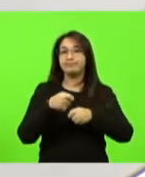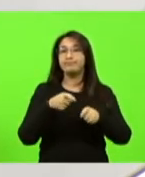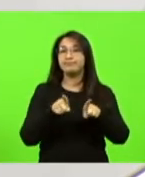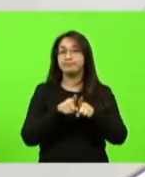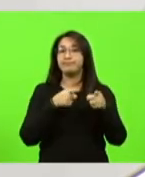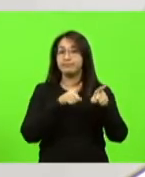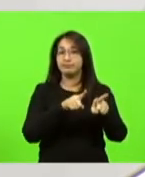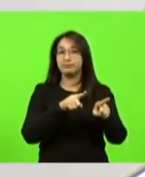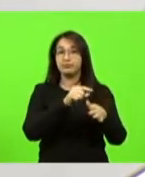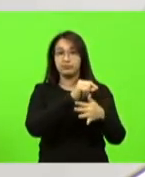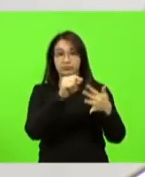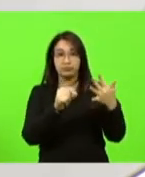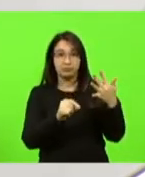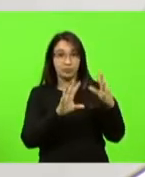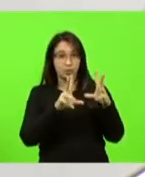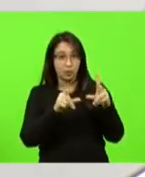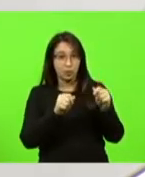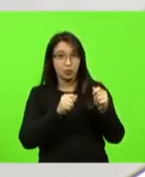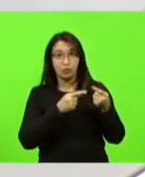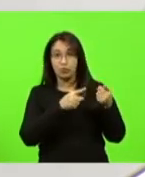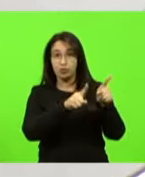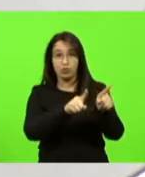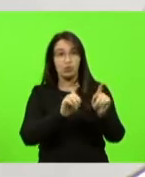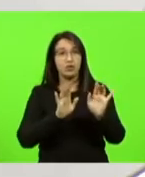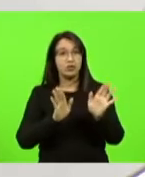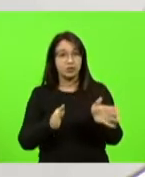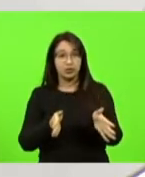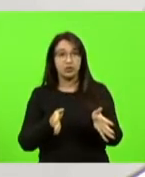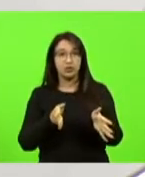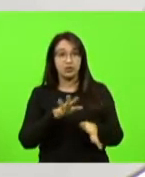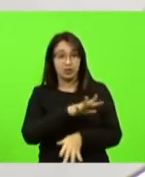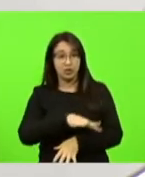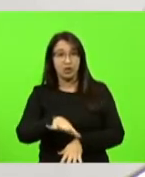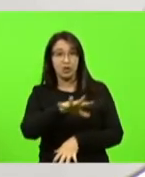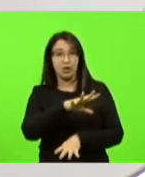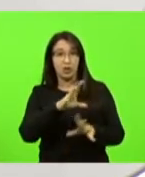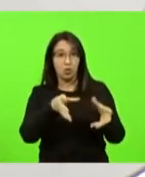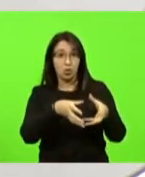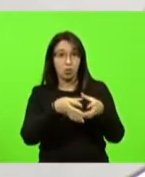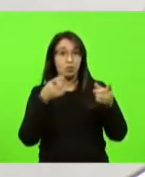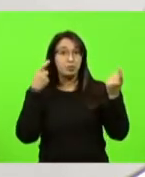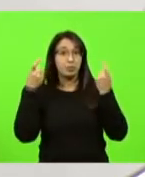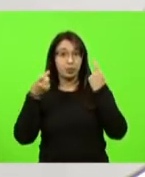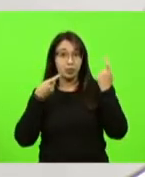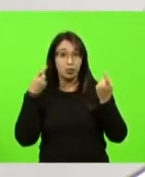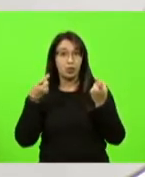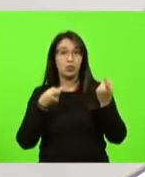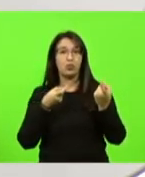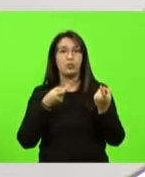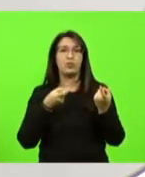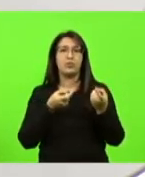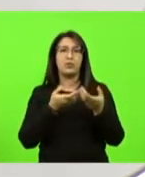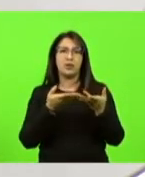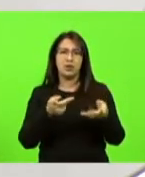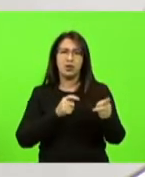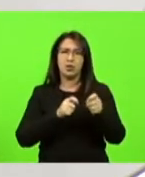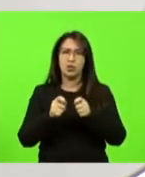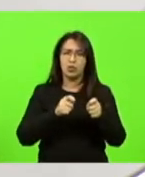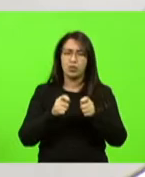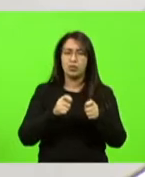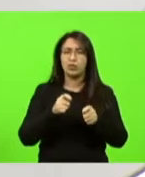Todos esses contrários, manifestando grande preocupação com a fragilização no controle das nossas contas